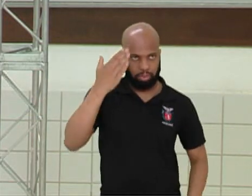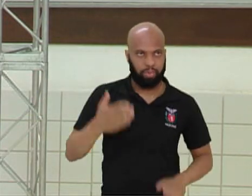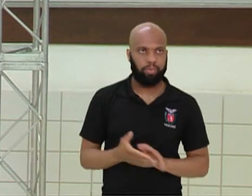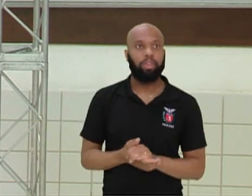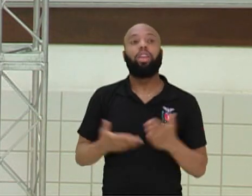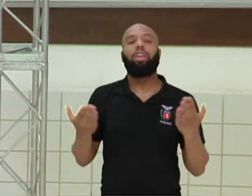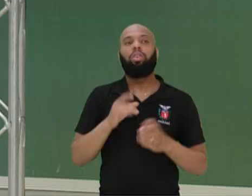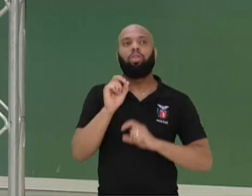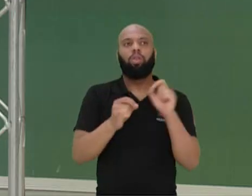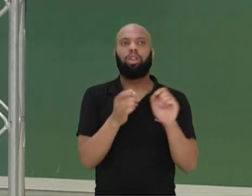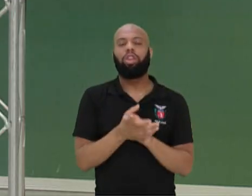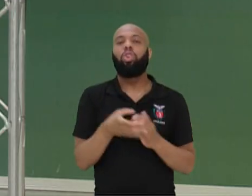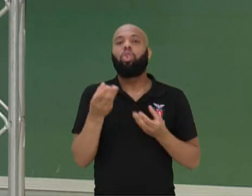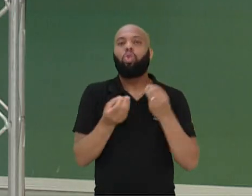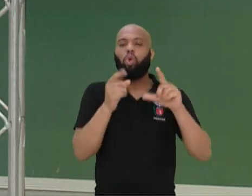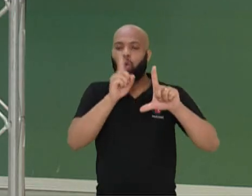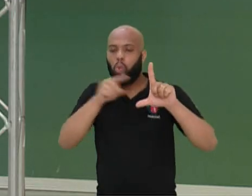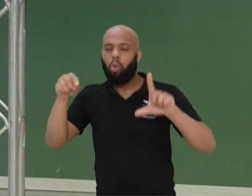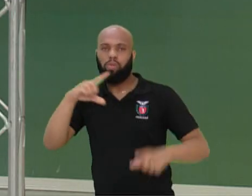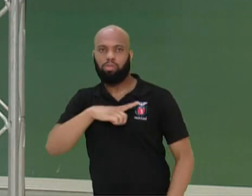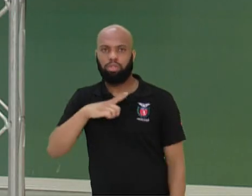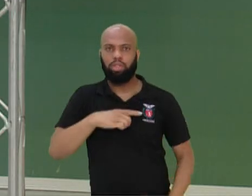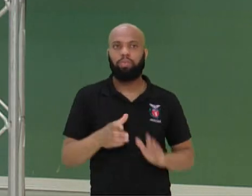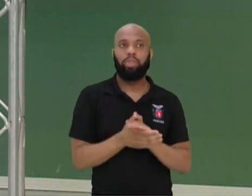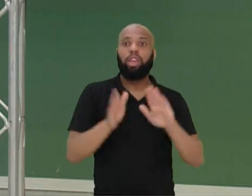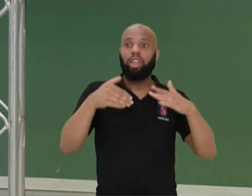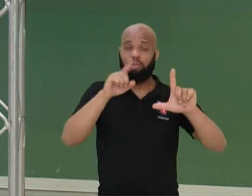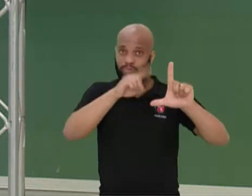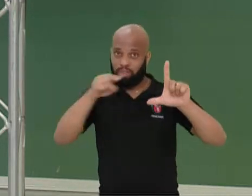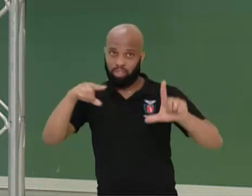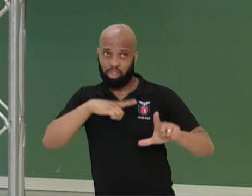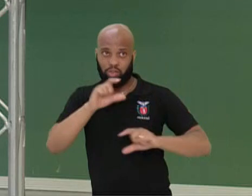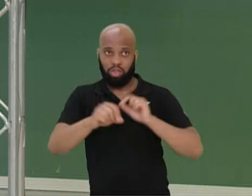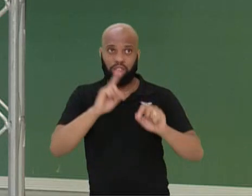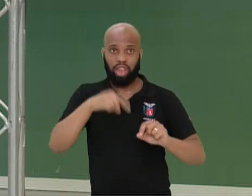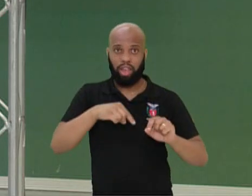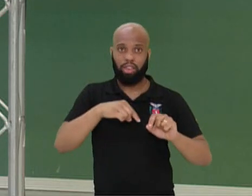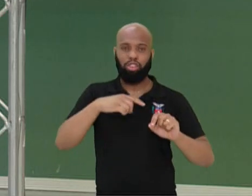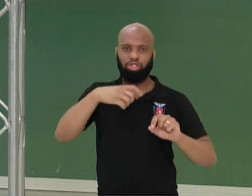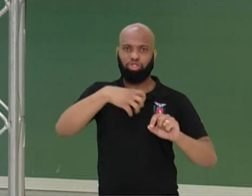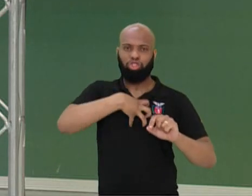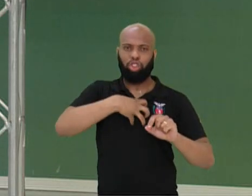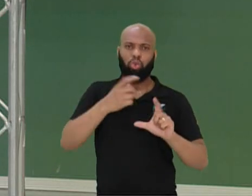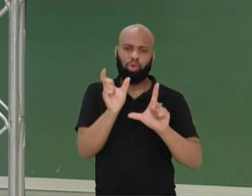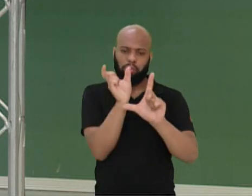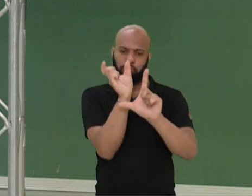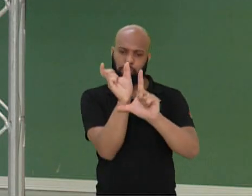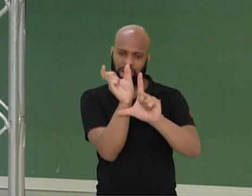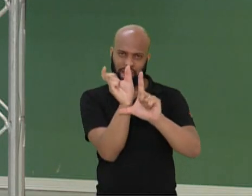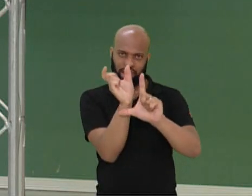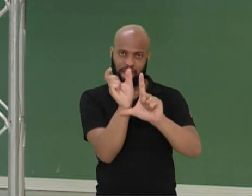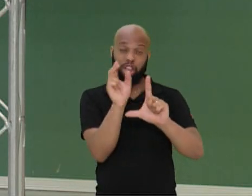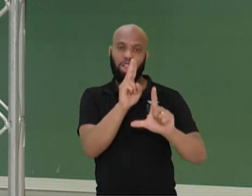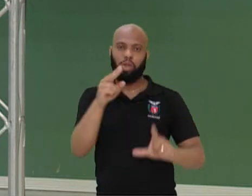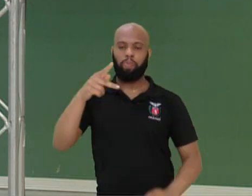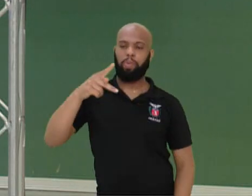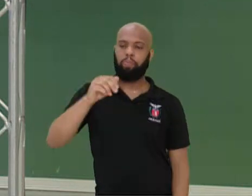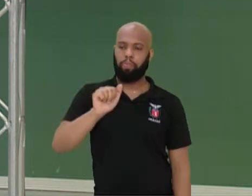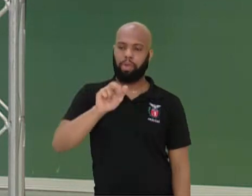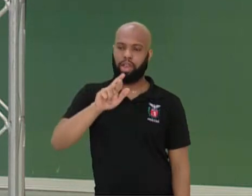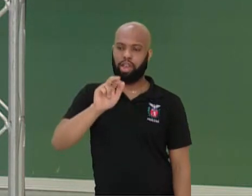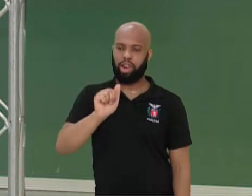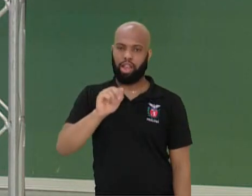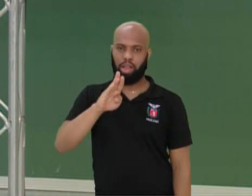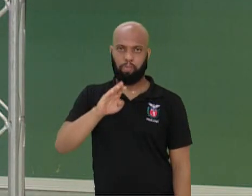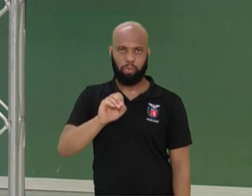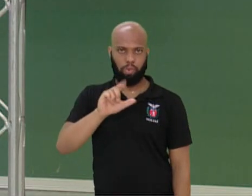Bom, e o gráfico, né? O gráfico, como diz aqui, é uma parábola, né? Uma curva chamada parábola, né? E essa